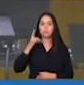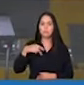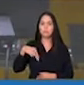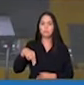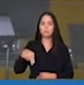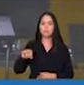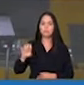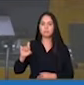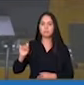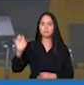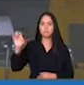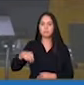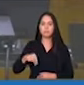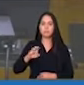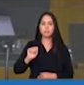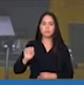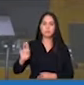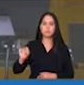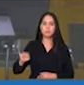barbudo